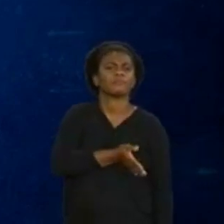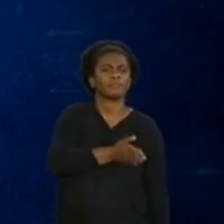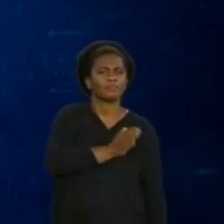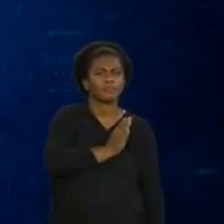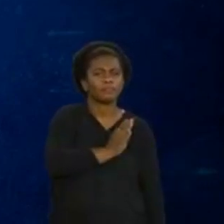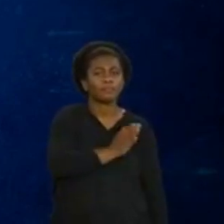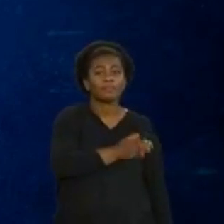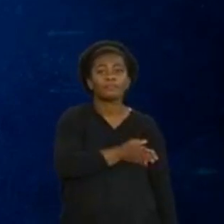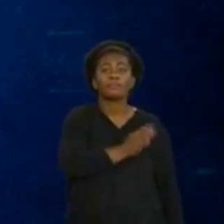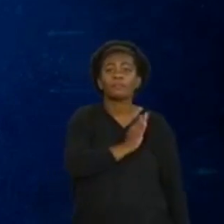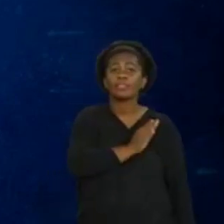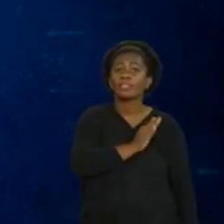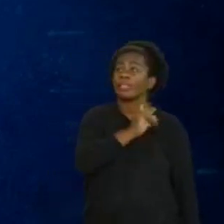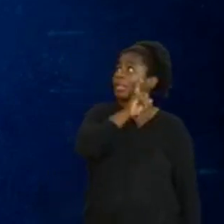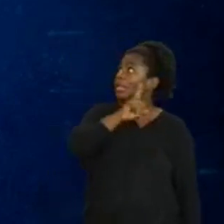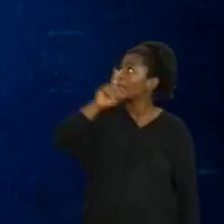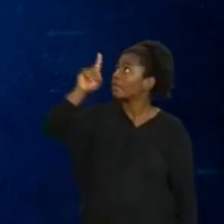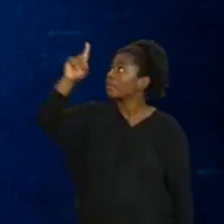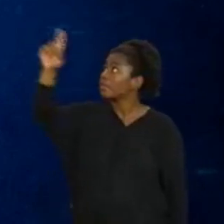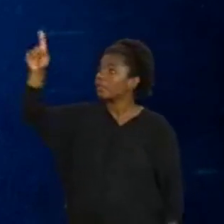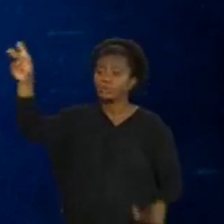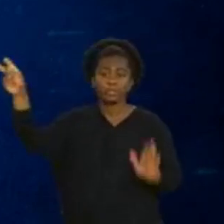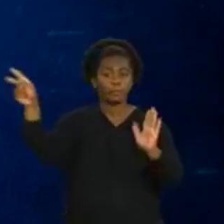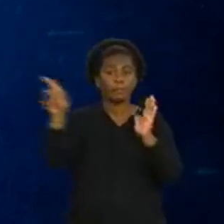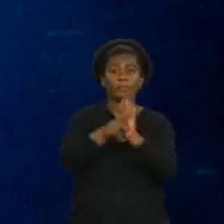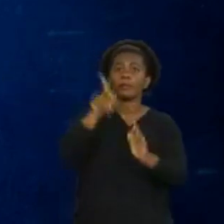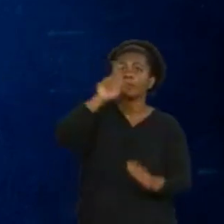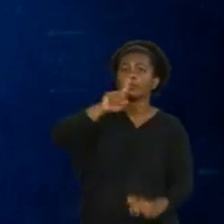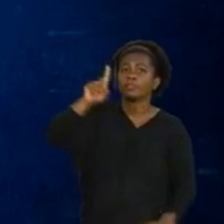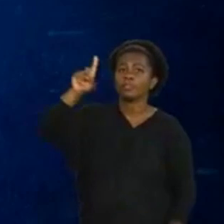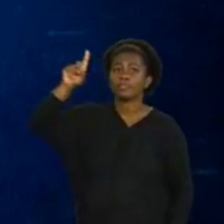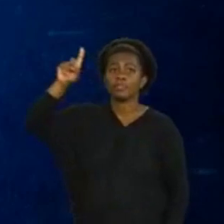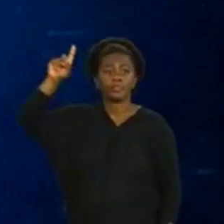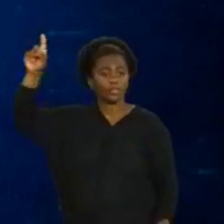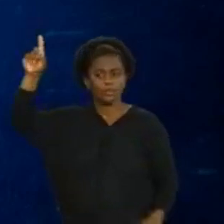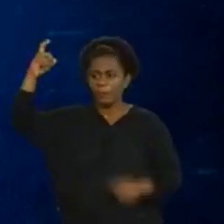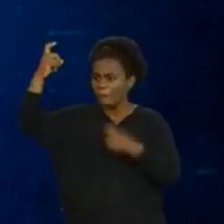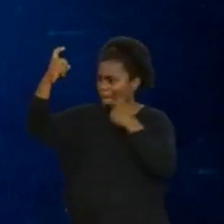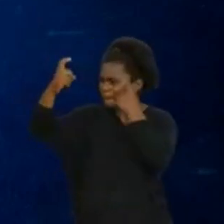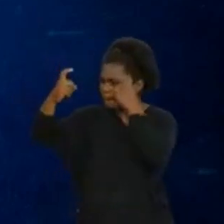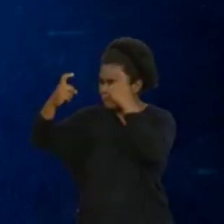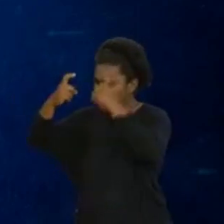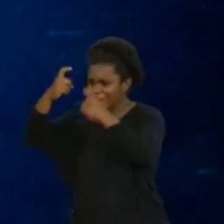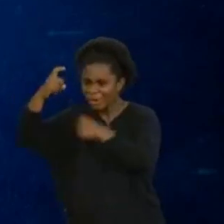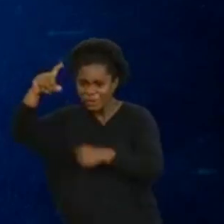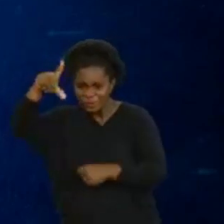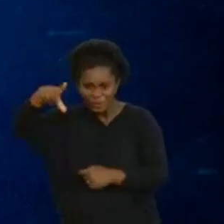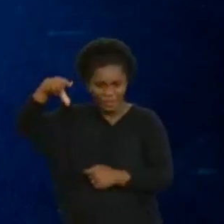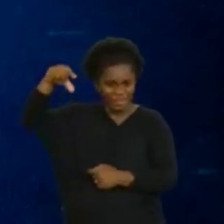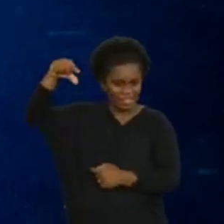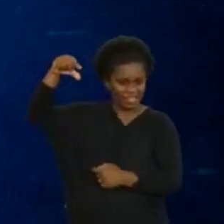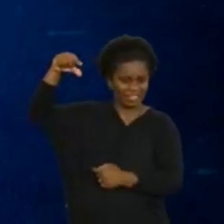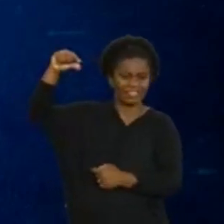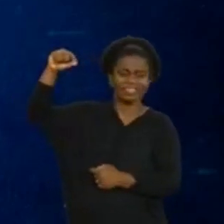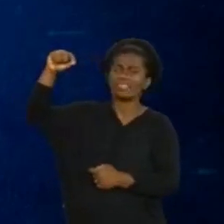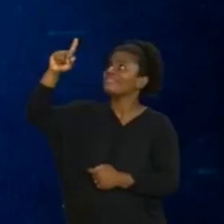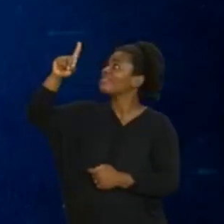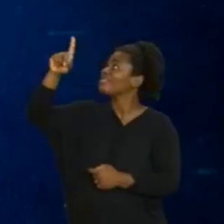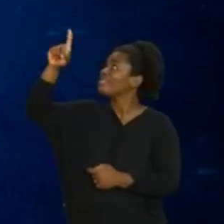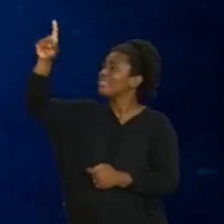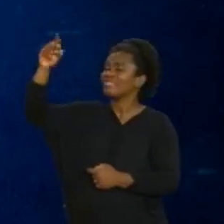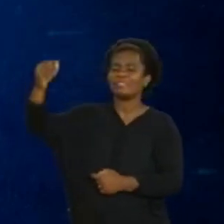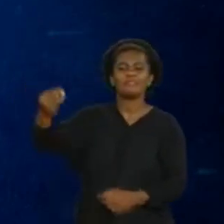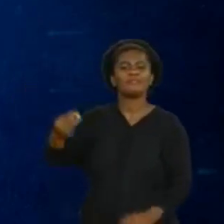coração. É meu, somente meu. É meu, somente meu, todo o